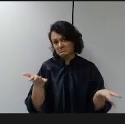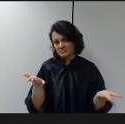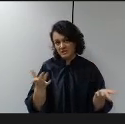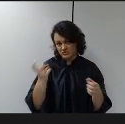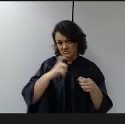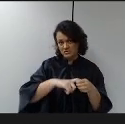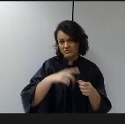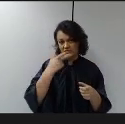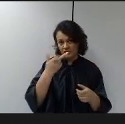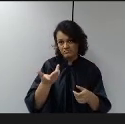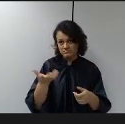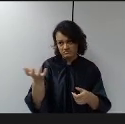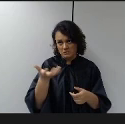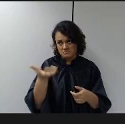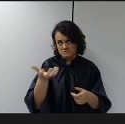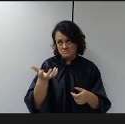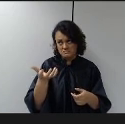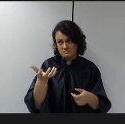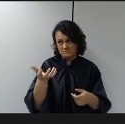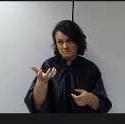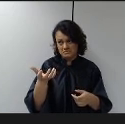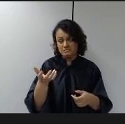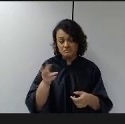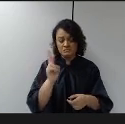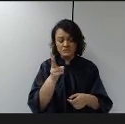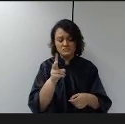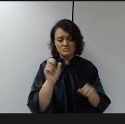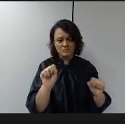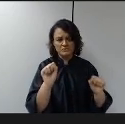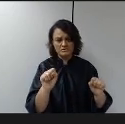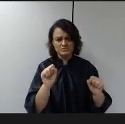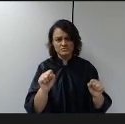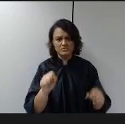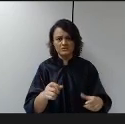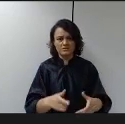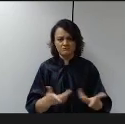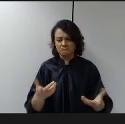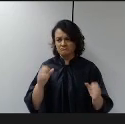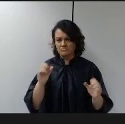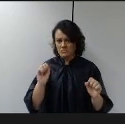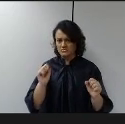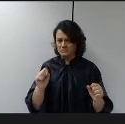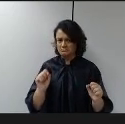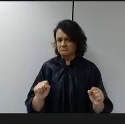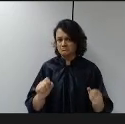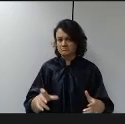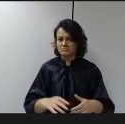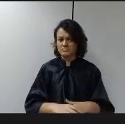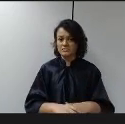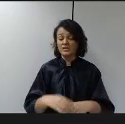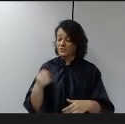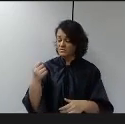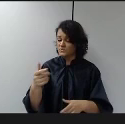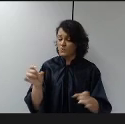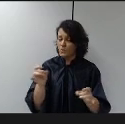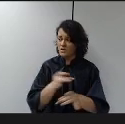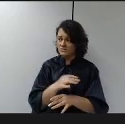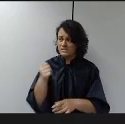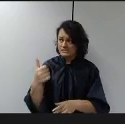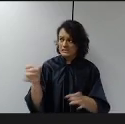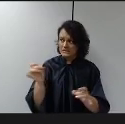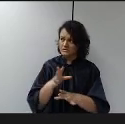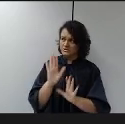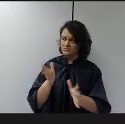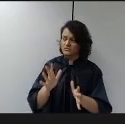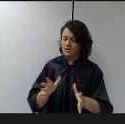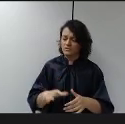o processo. Podemos continuar, presidente, já estamos quase no final, né? Como você aliás, estamos no final. No final, não há razão para...